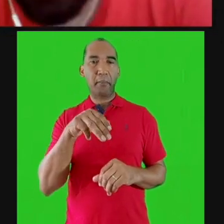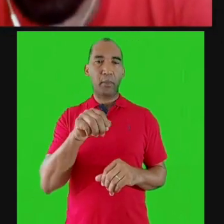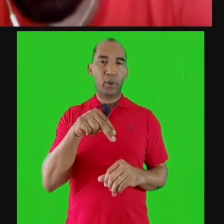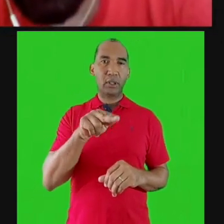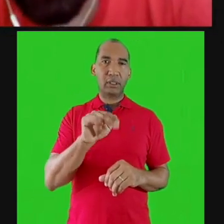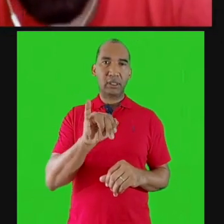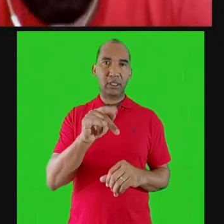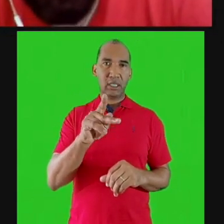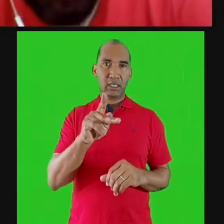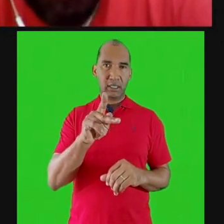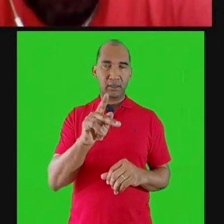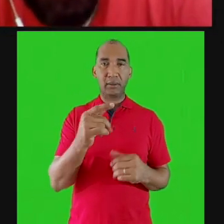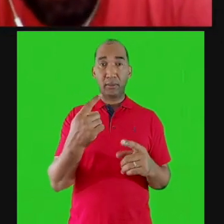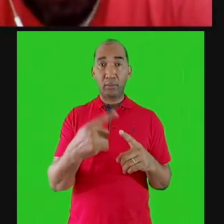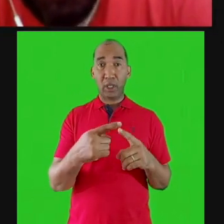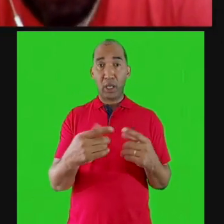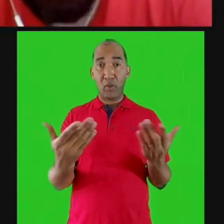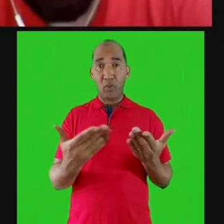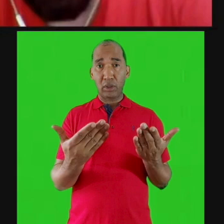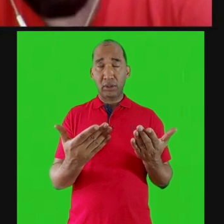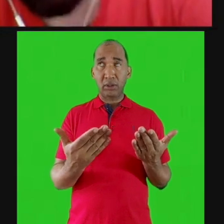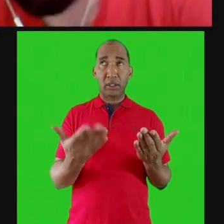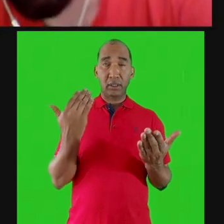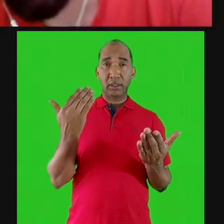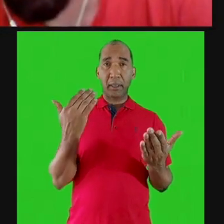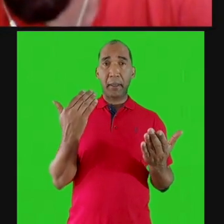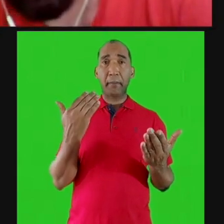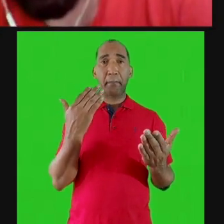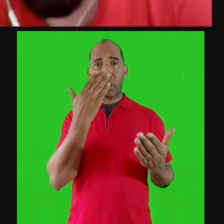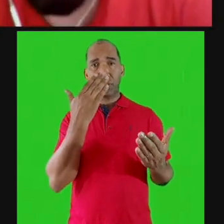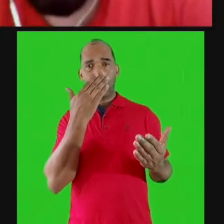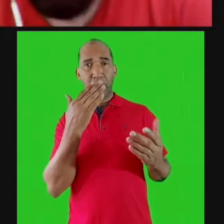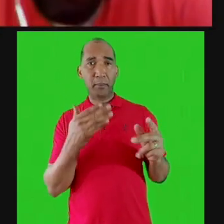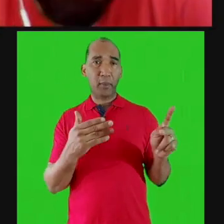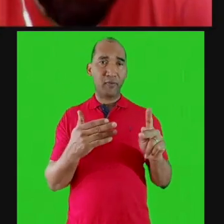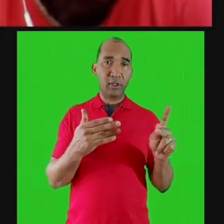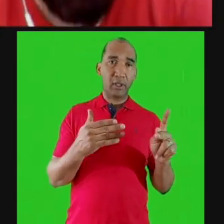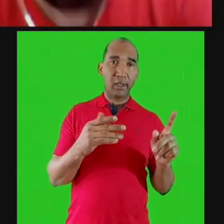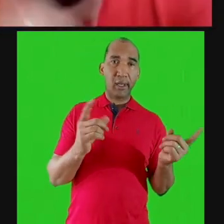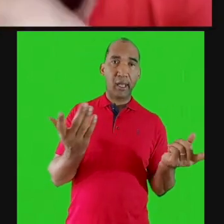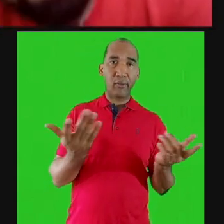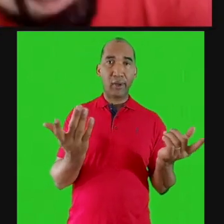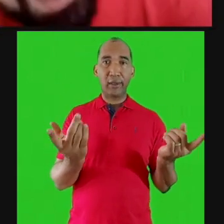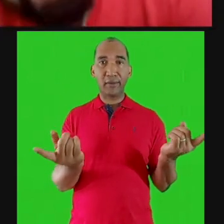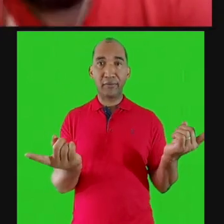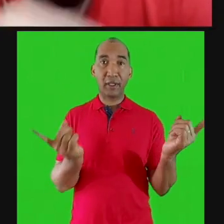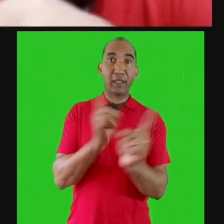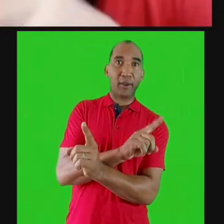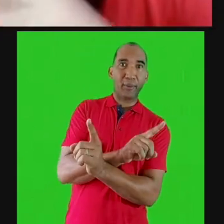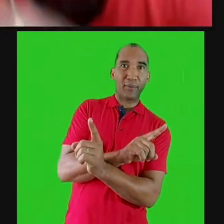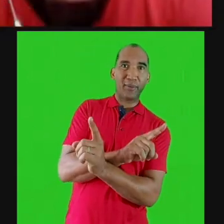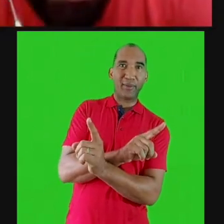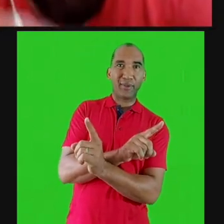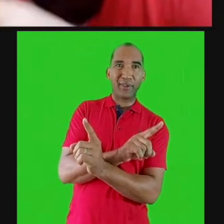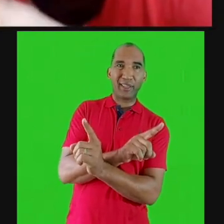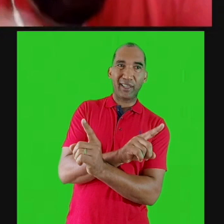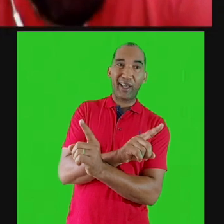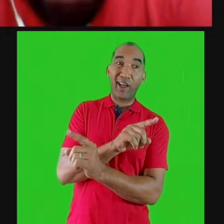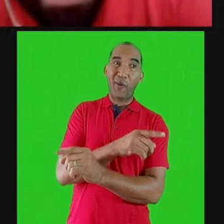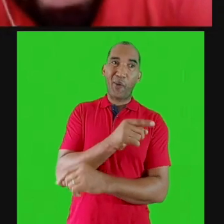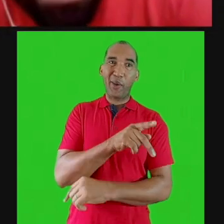falar sobre Amanda e Monique hoje, nesse sentido que a gente tá, porque uma era prostituta, outra era professora, hoje elas inverteram, uma virou professora,